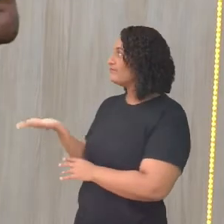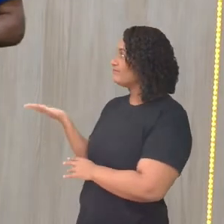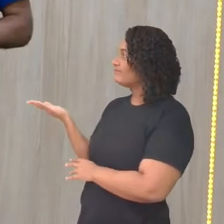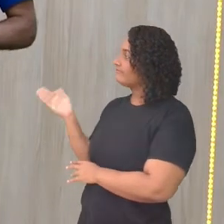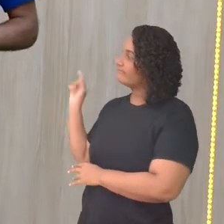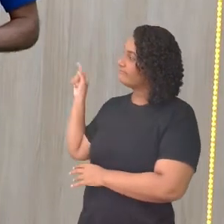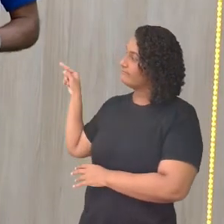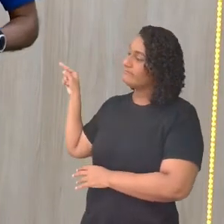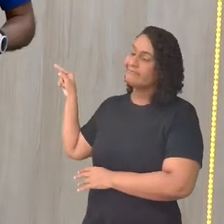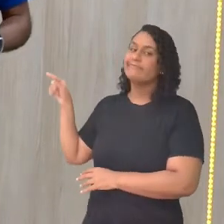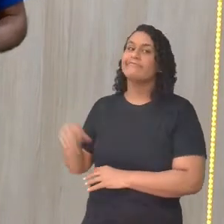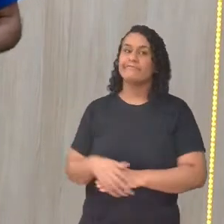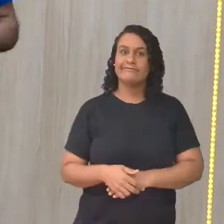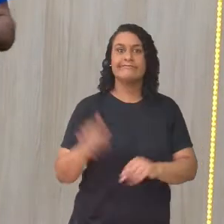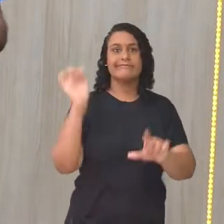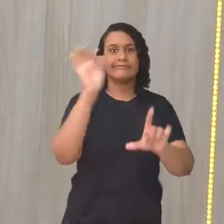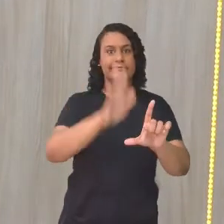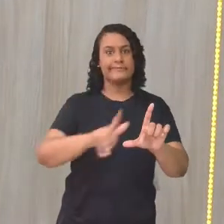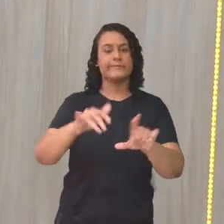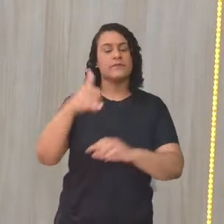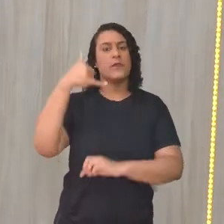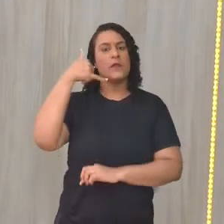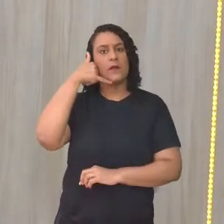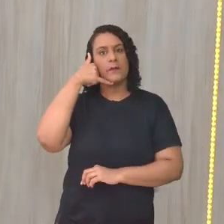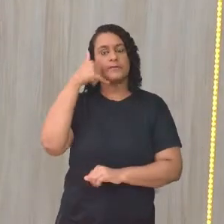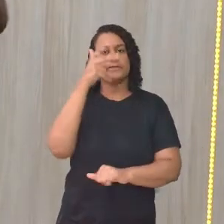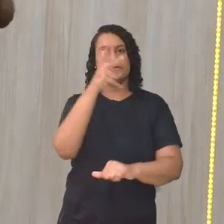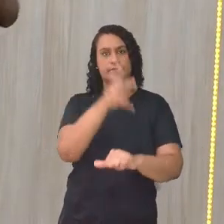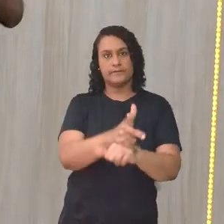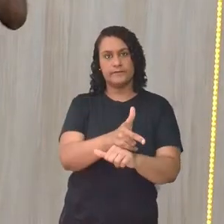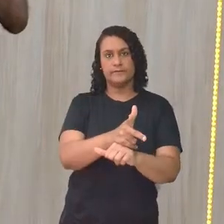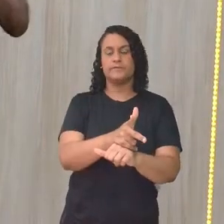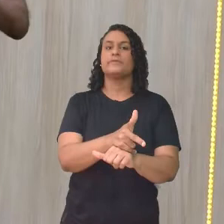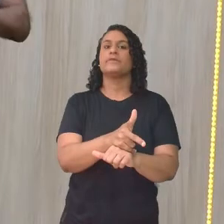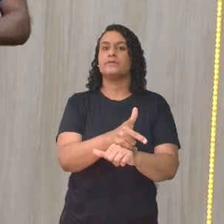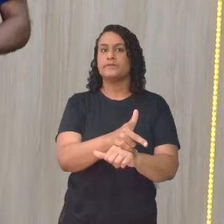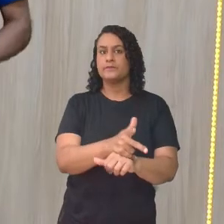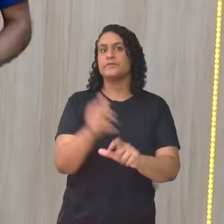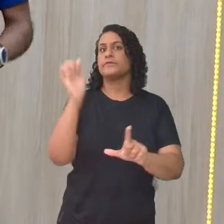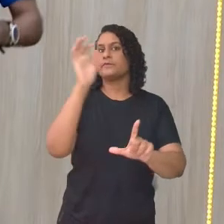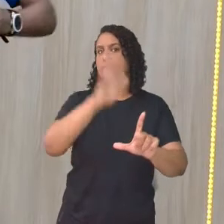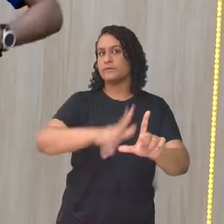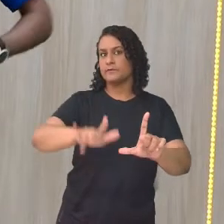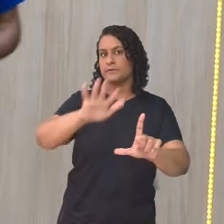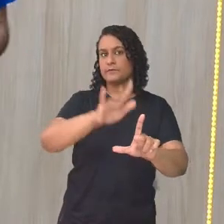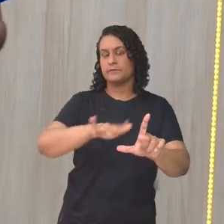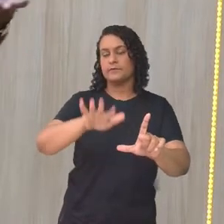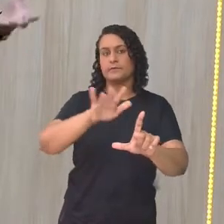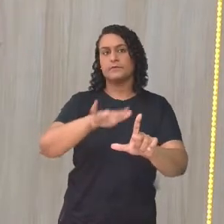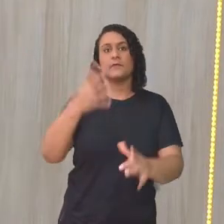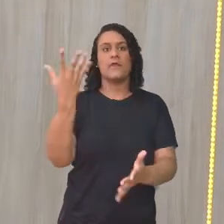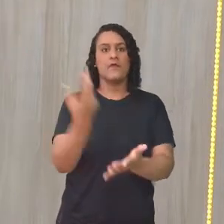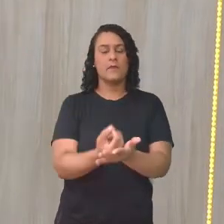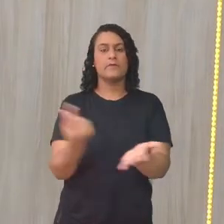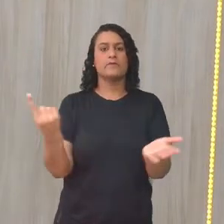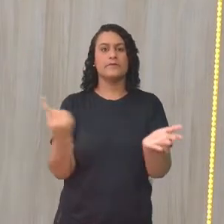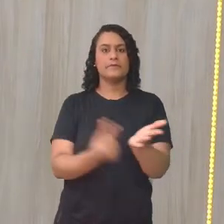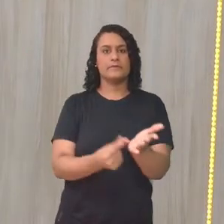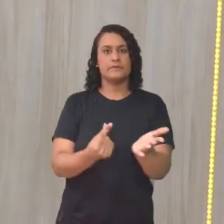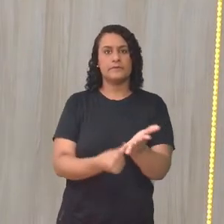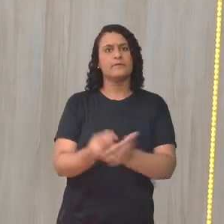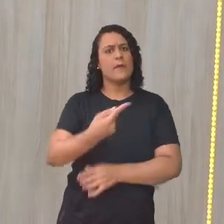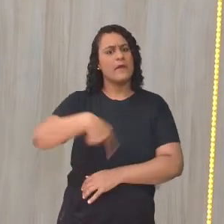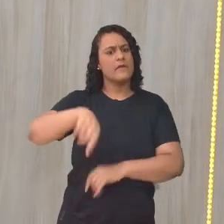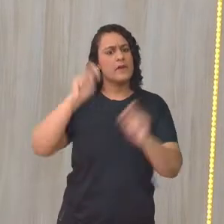Code agora aqui, ó. Esse QR Code você vai colocar a câmera do teu celular e vai baixar o aplicativo aí para